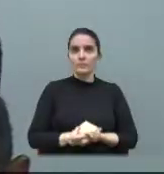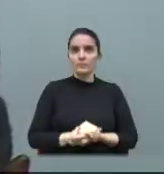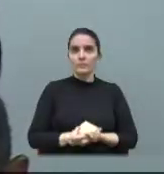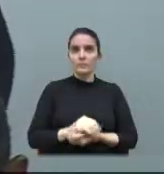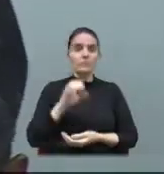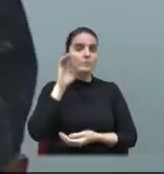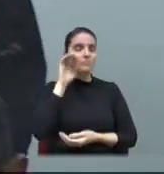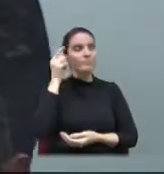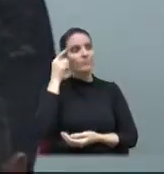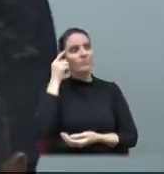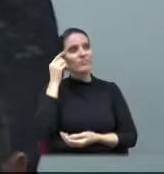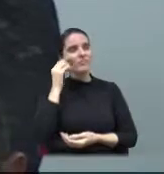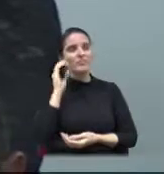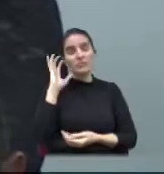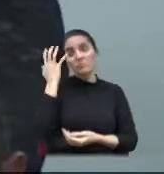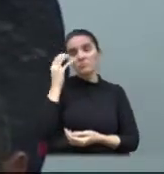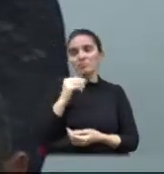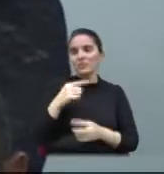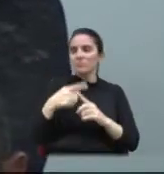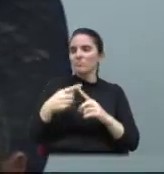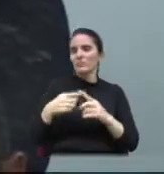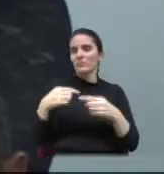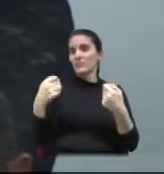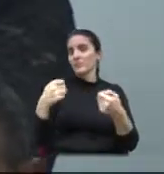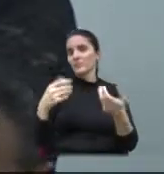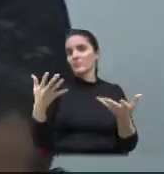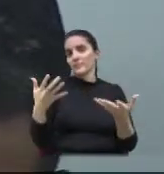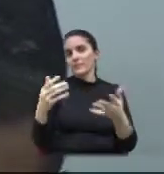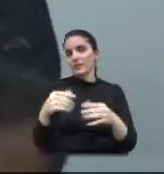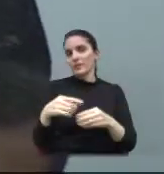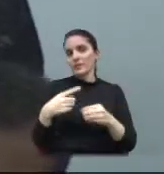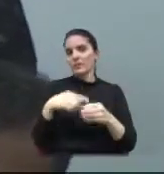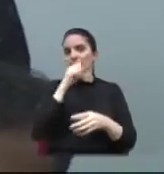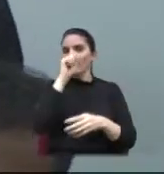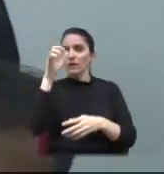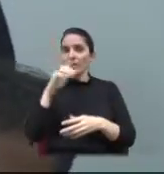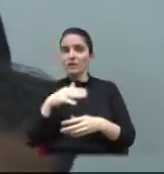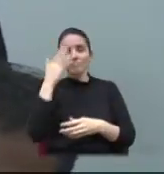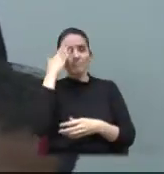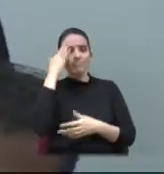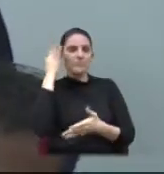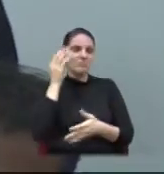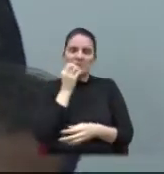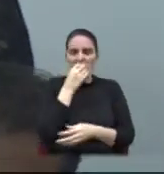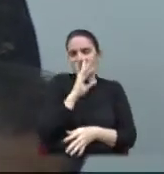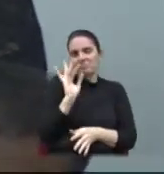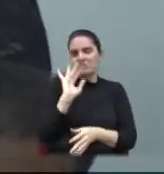podia abrir pela necessidade do nosso município. Eu achei que o senhor podia abrir, mas tudo bem.